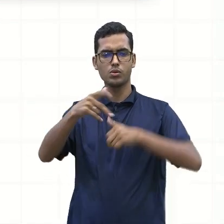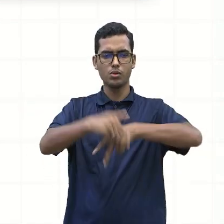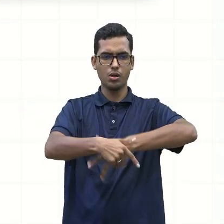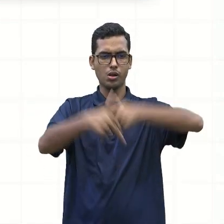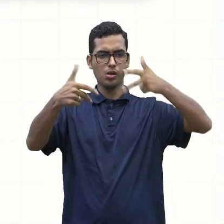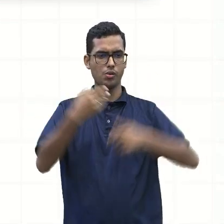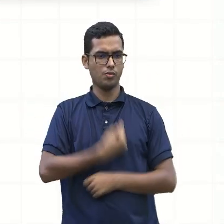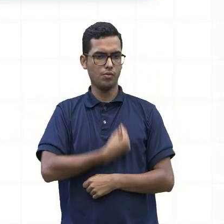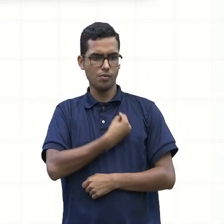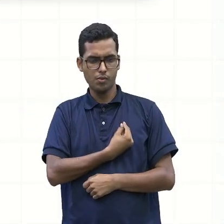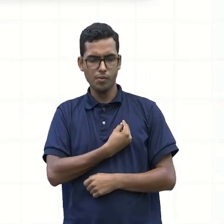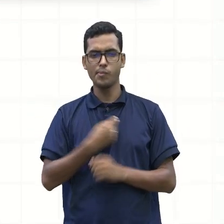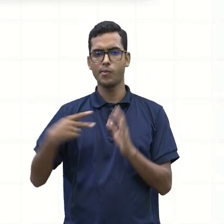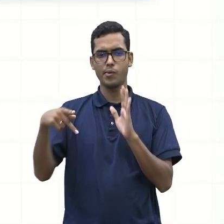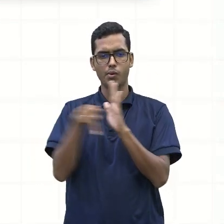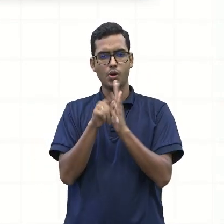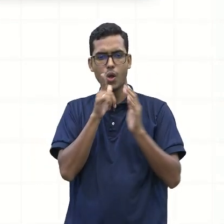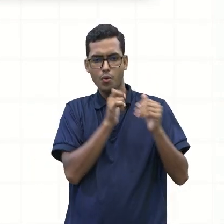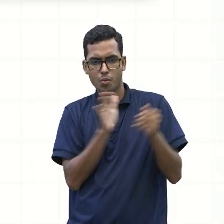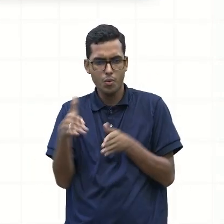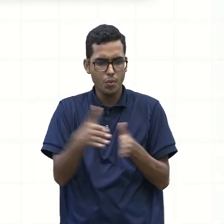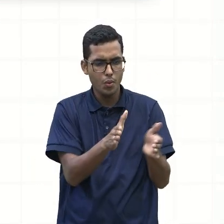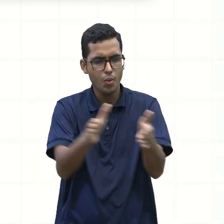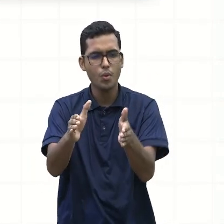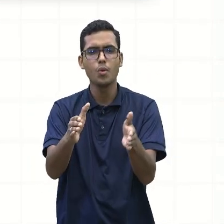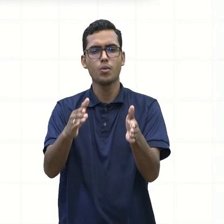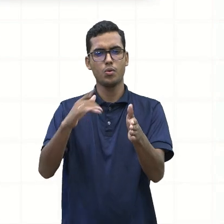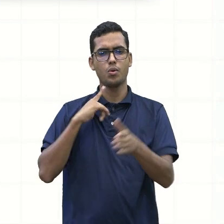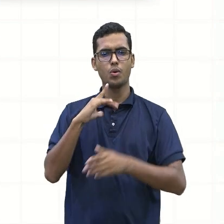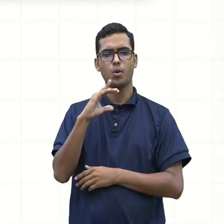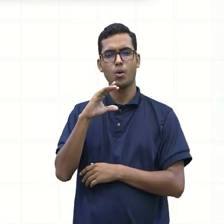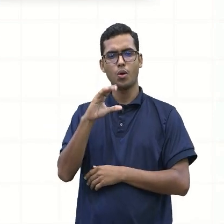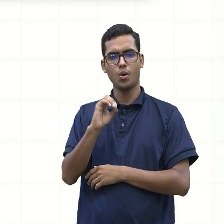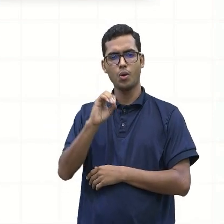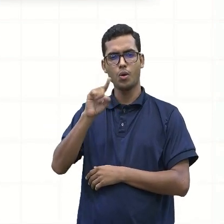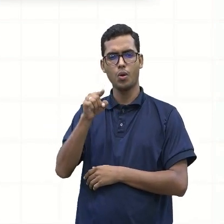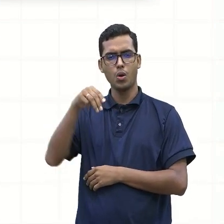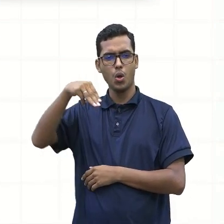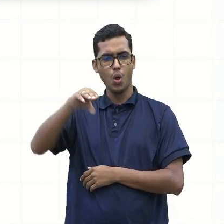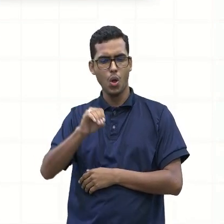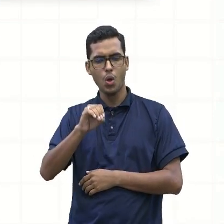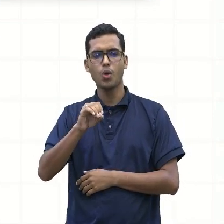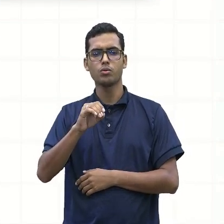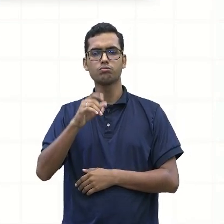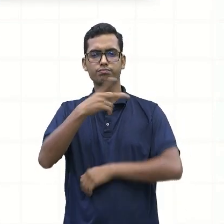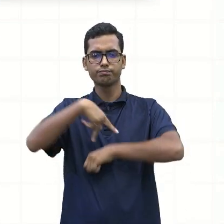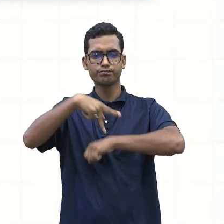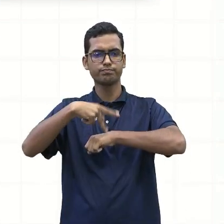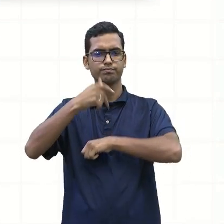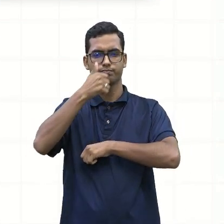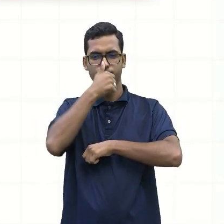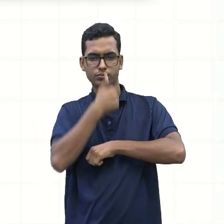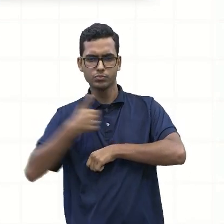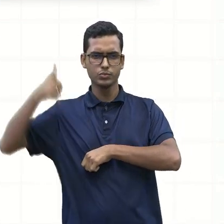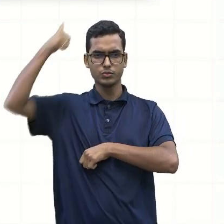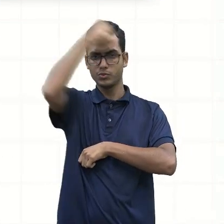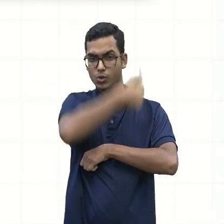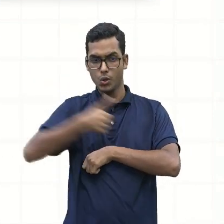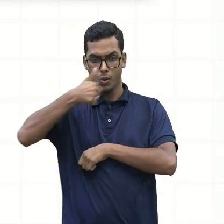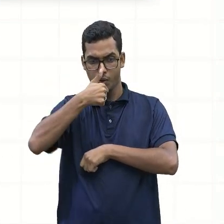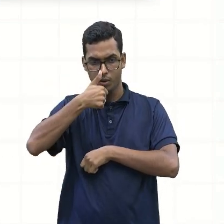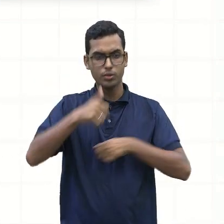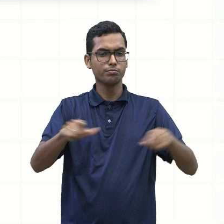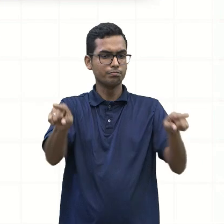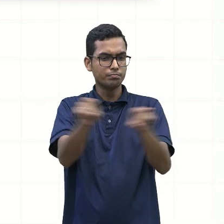rio Omo, na Etiópia, é a aplicação de um disco no lábio inferior, que pode medir